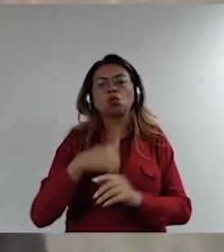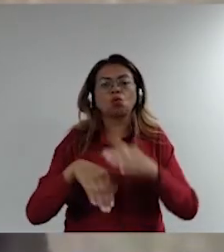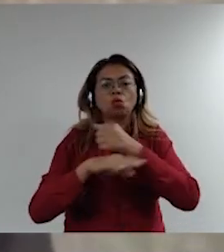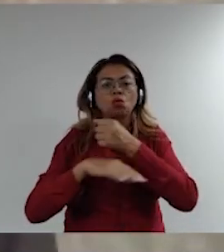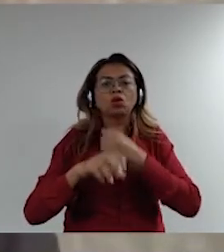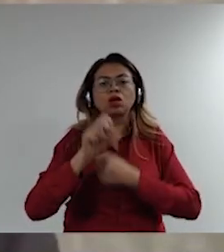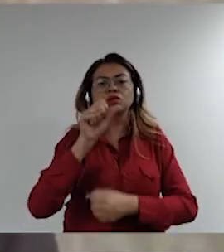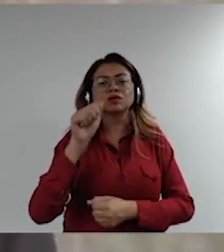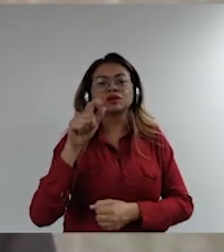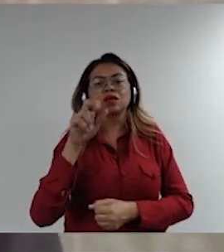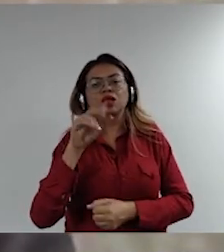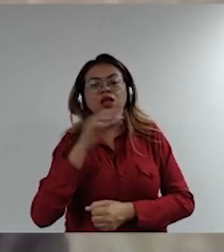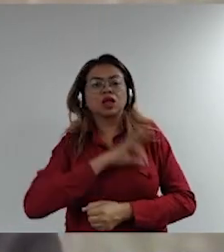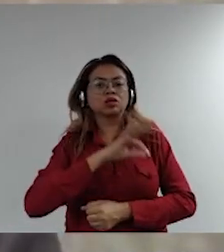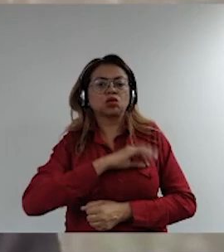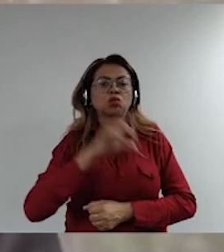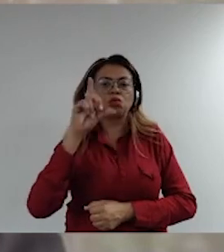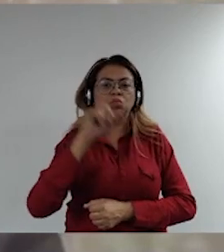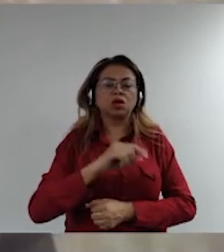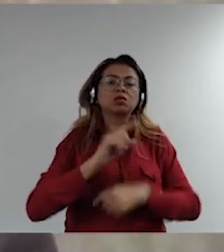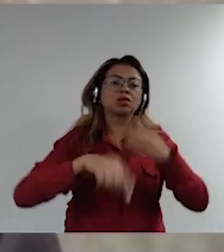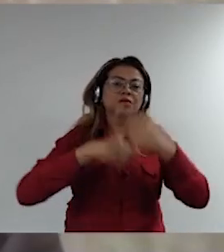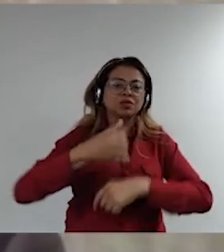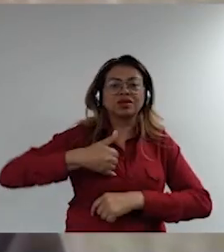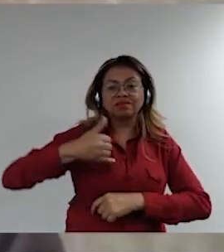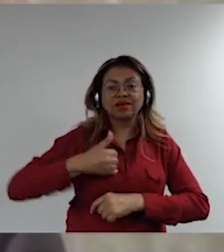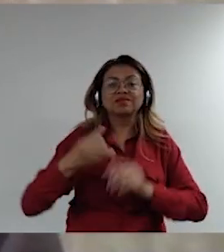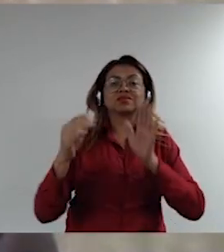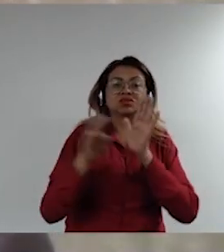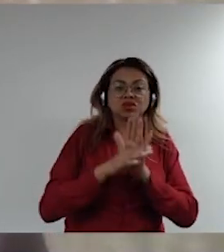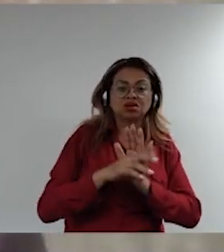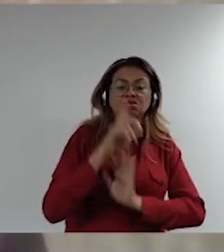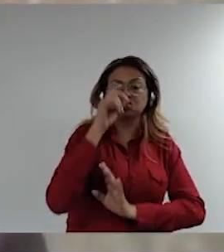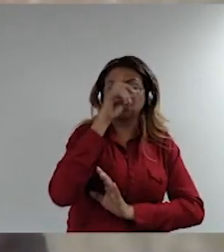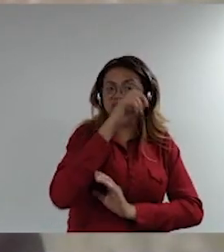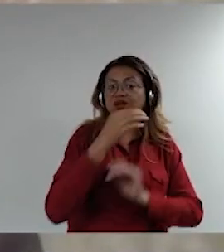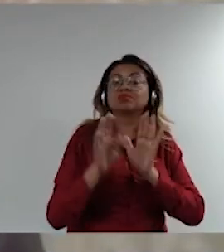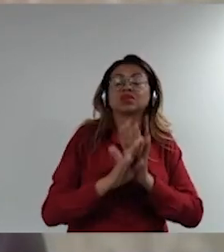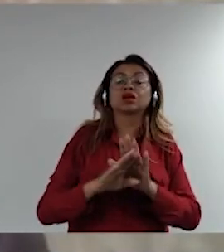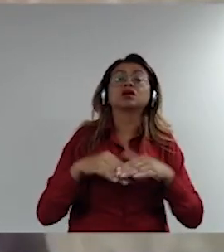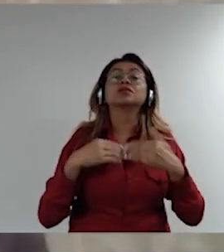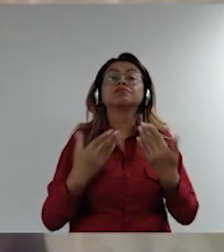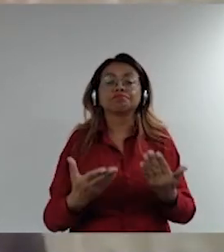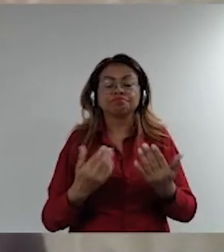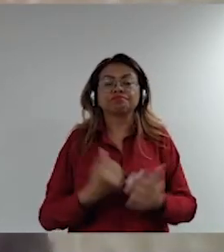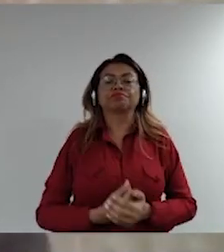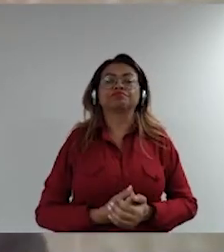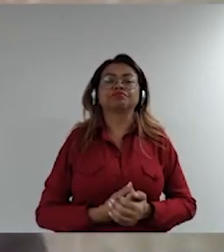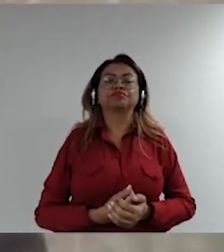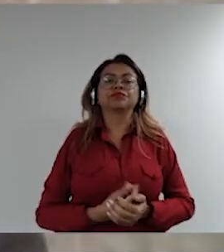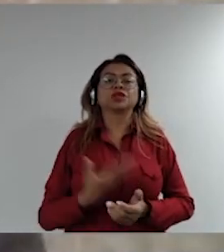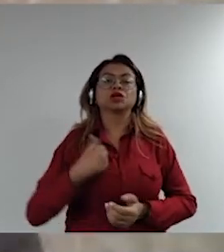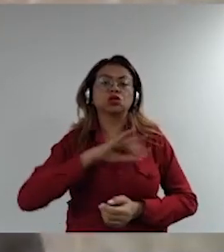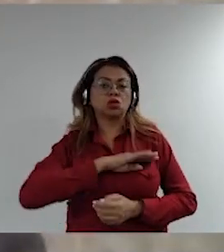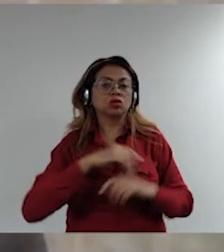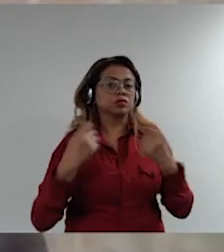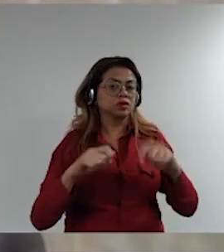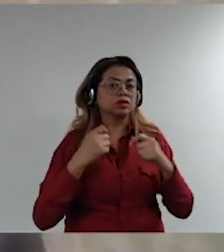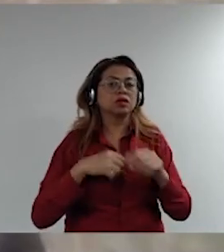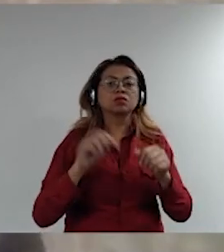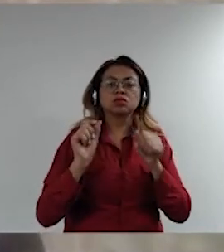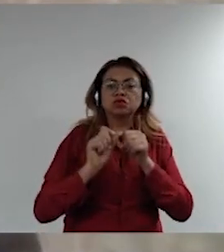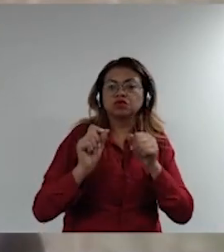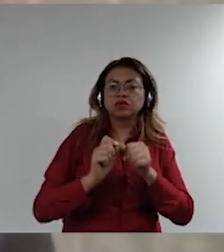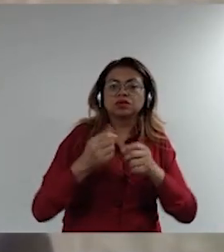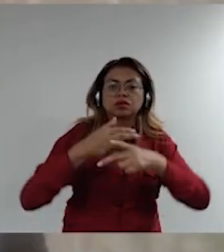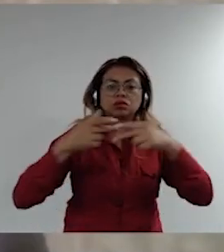mínimo. E a idade chega, as dificuldades chegam, e aí? Então, nós temos que fazer isso